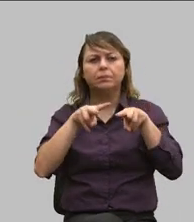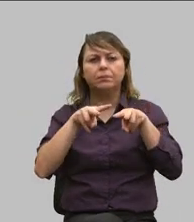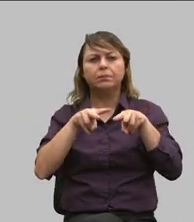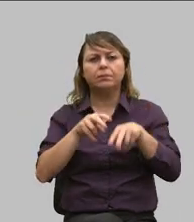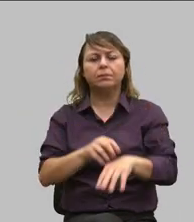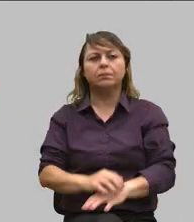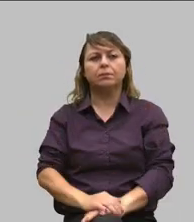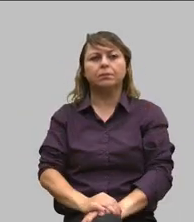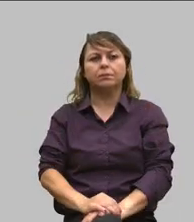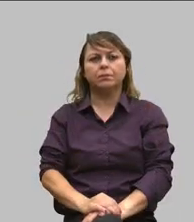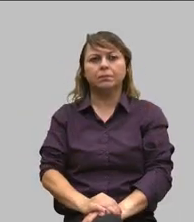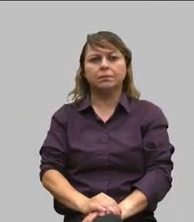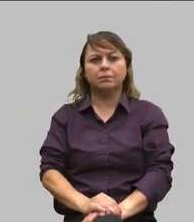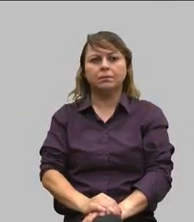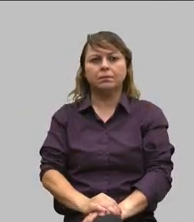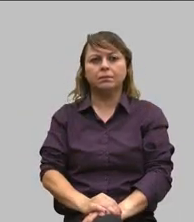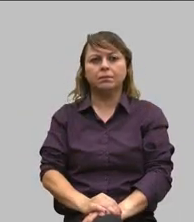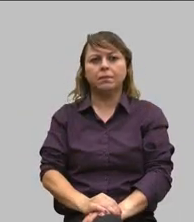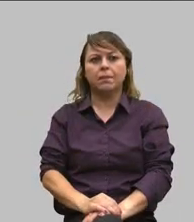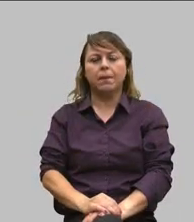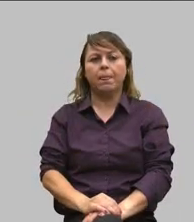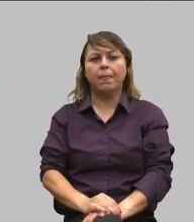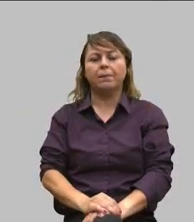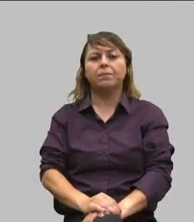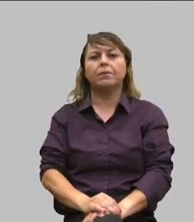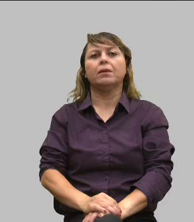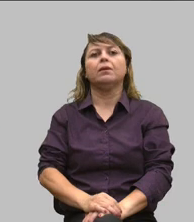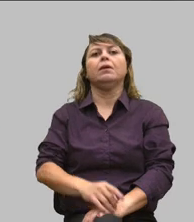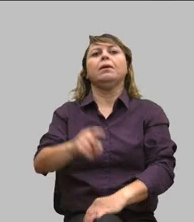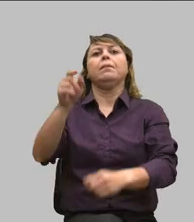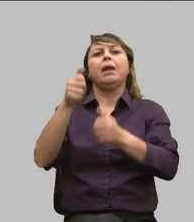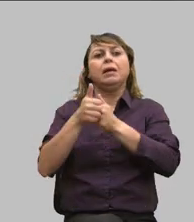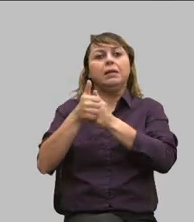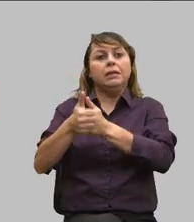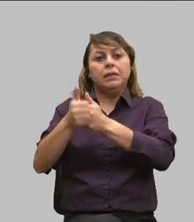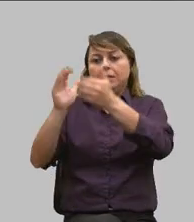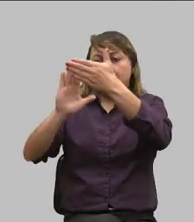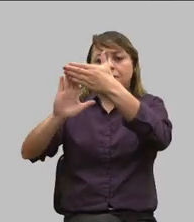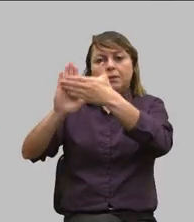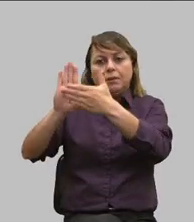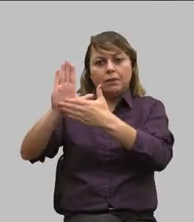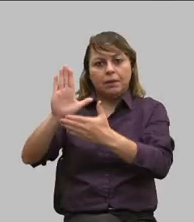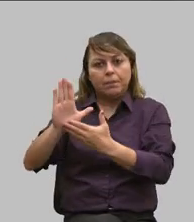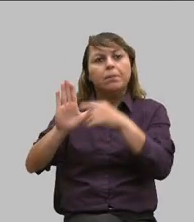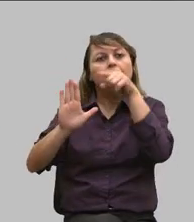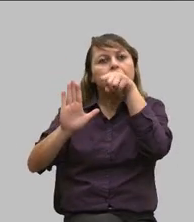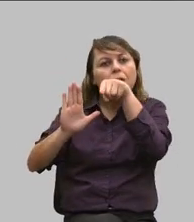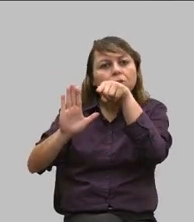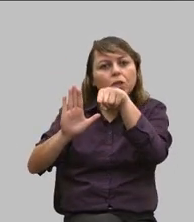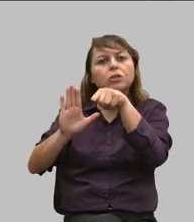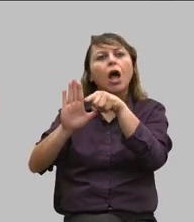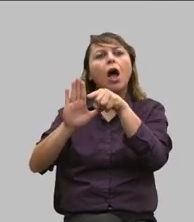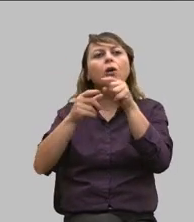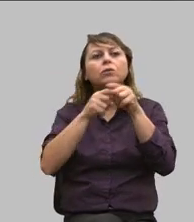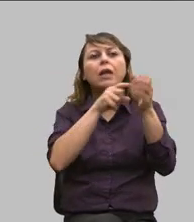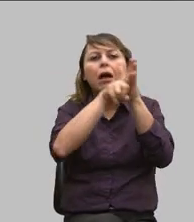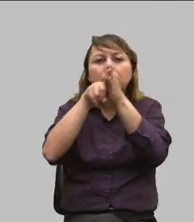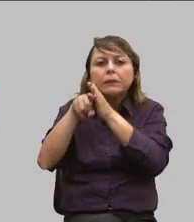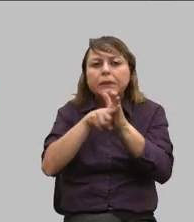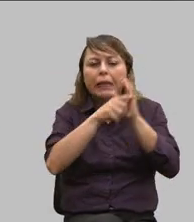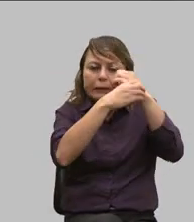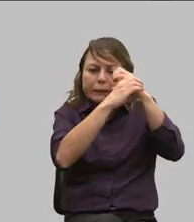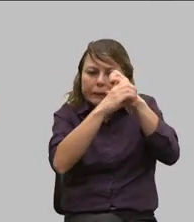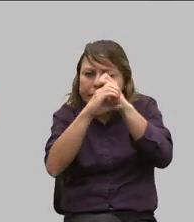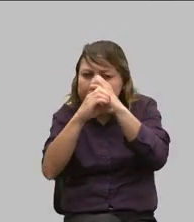educandos mais 3 minutos para em seguida passar pro para as consultas e exames especializados Então a partir dessa